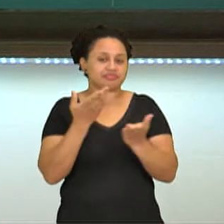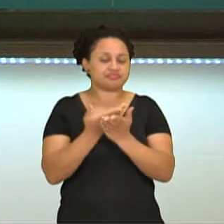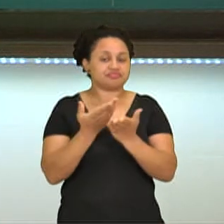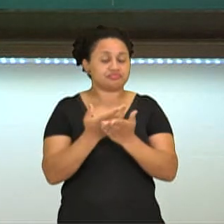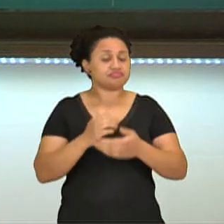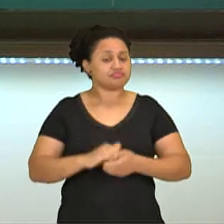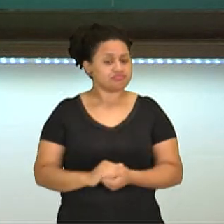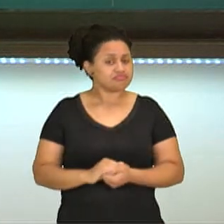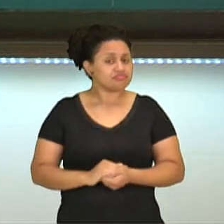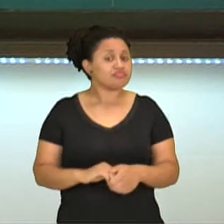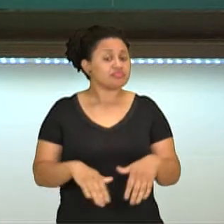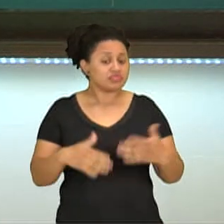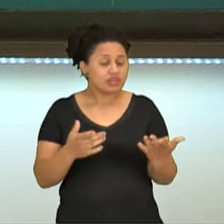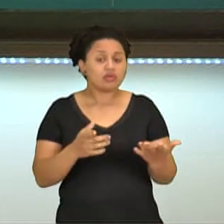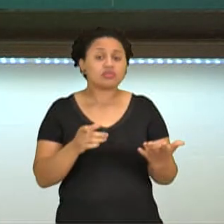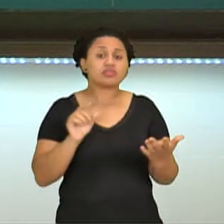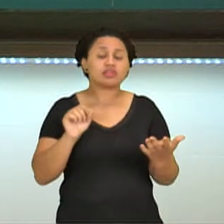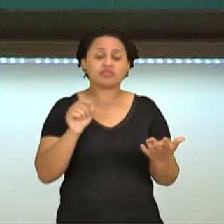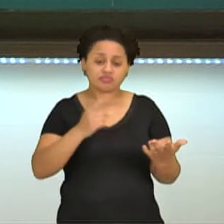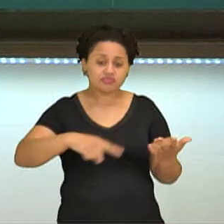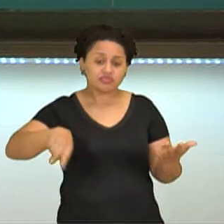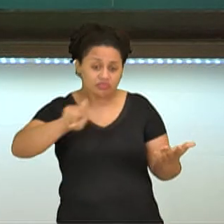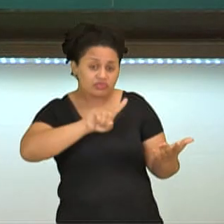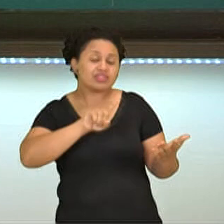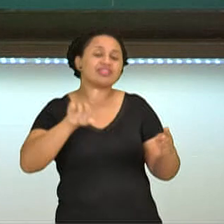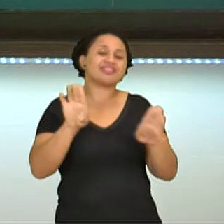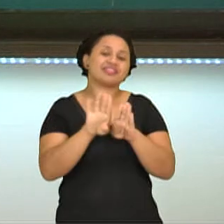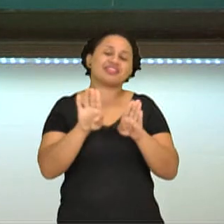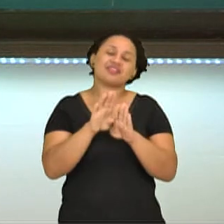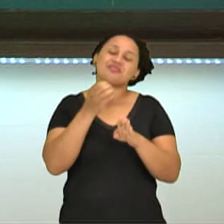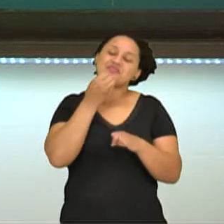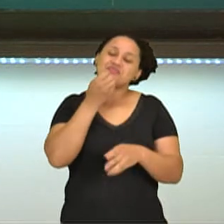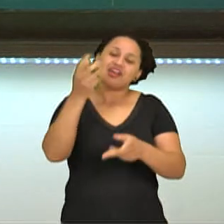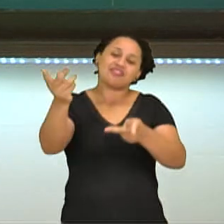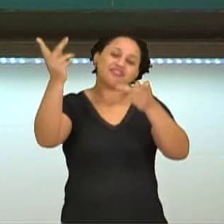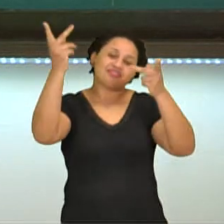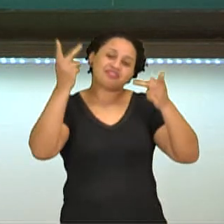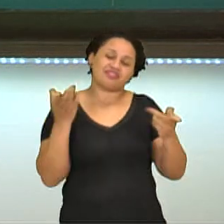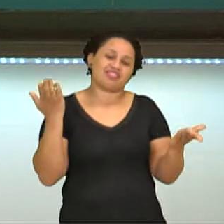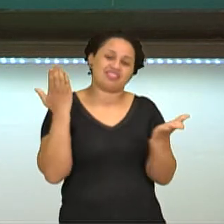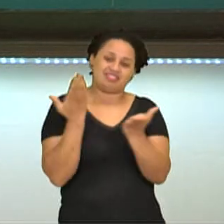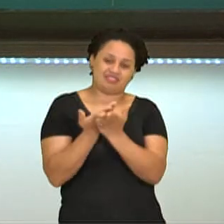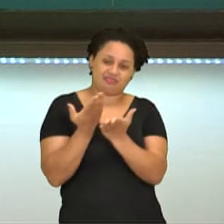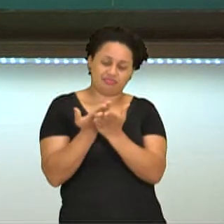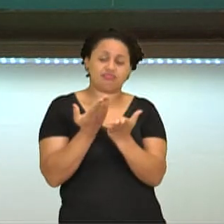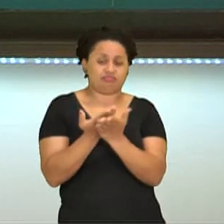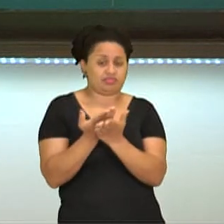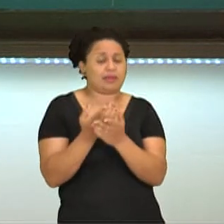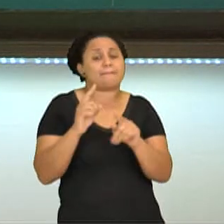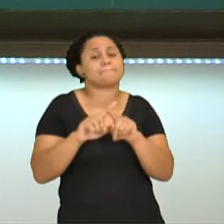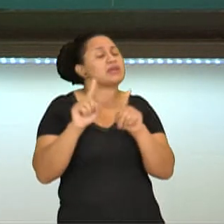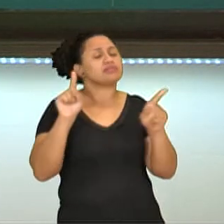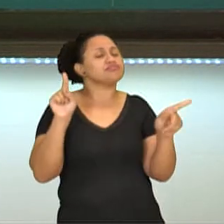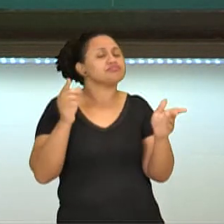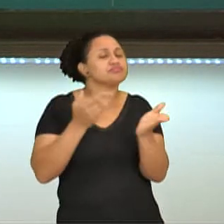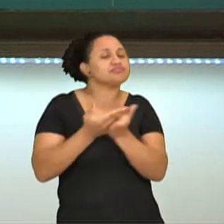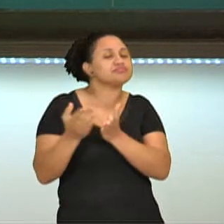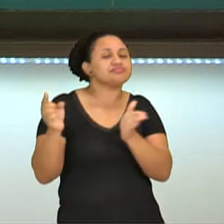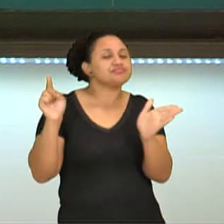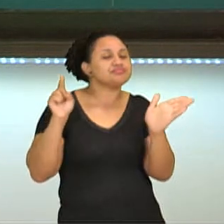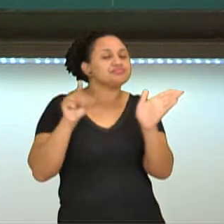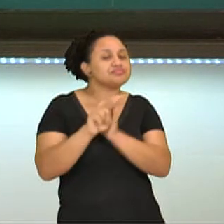seja bem-vindo à nossa aula, você também é muito bem-vindo. Mas eu quero te fazer uma